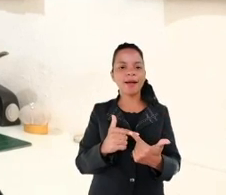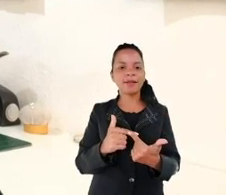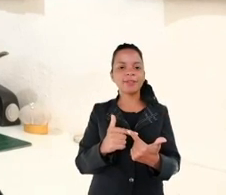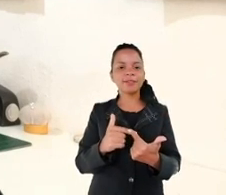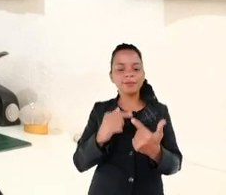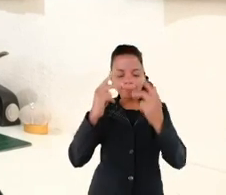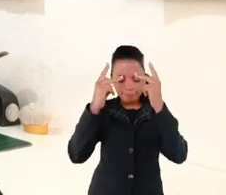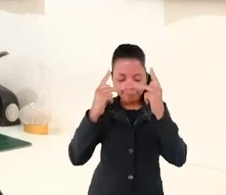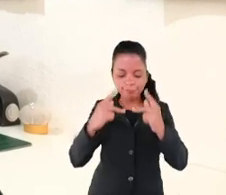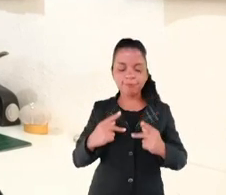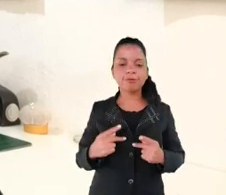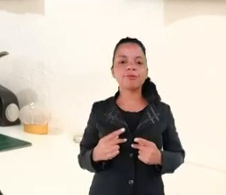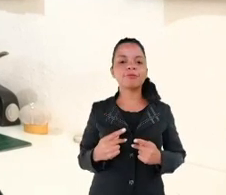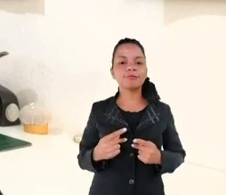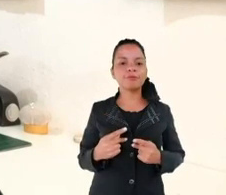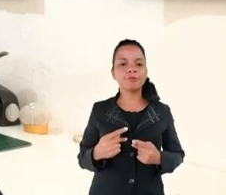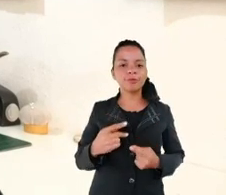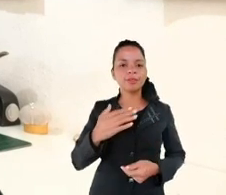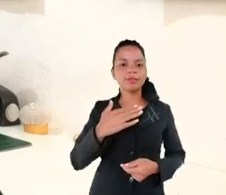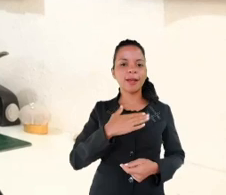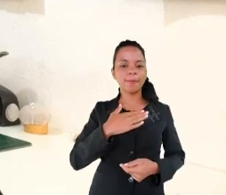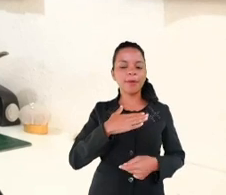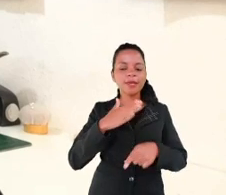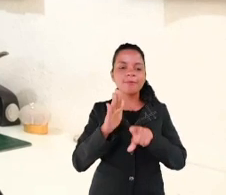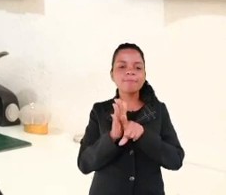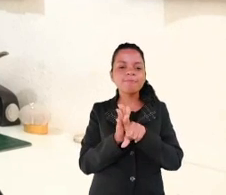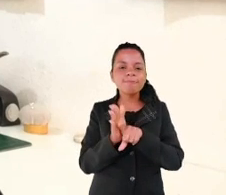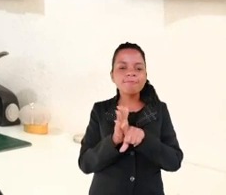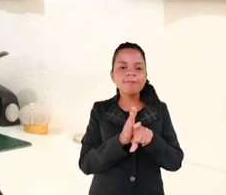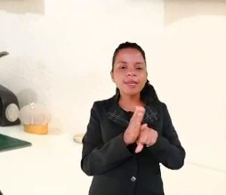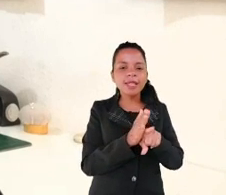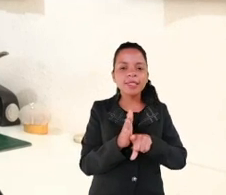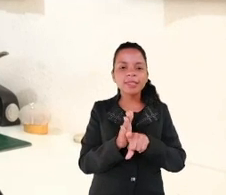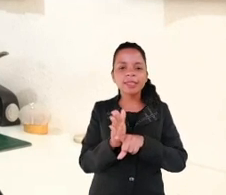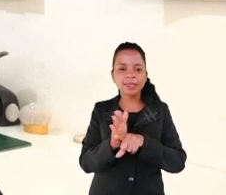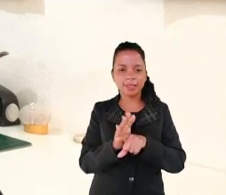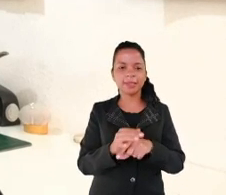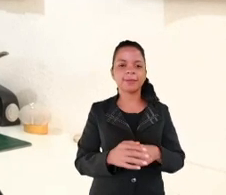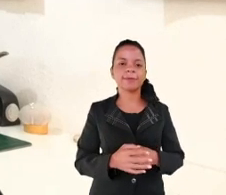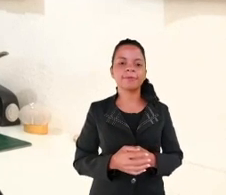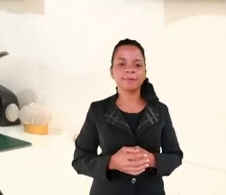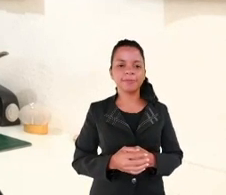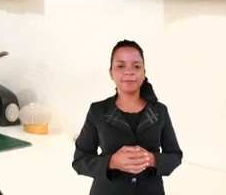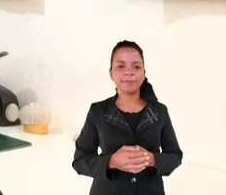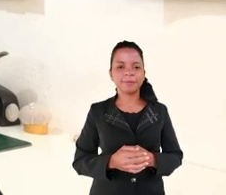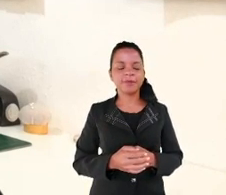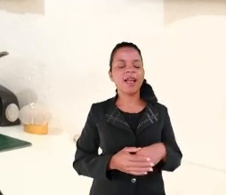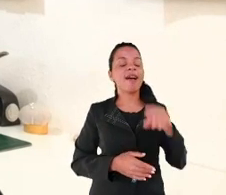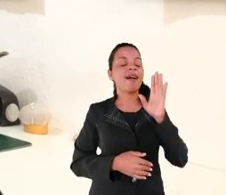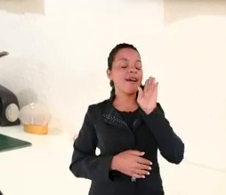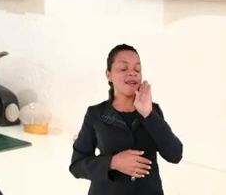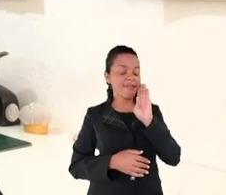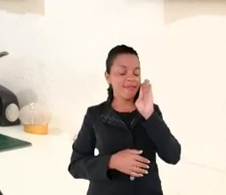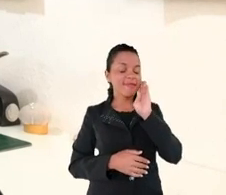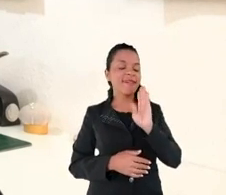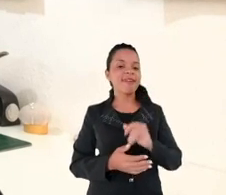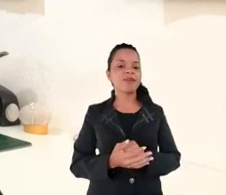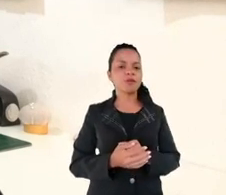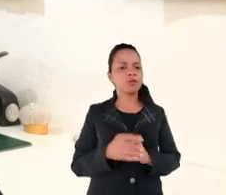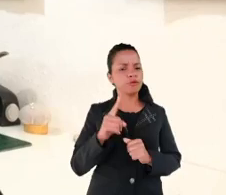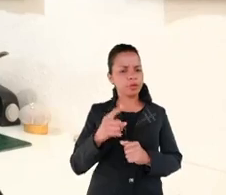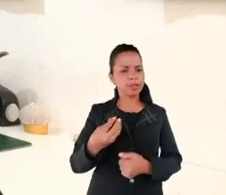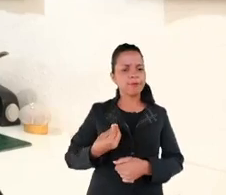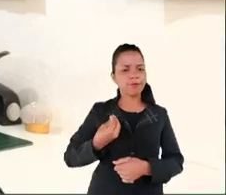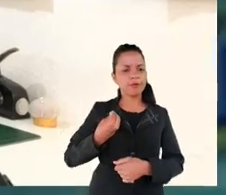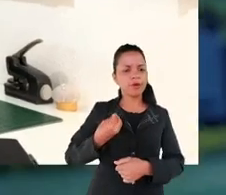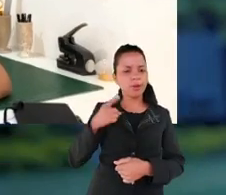e do que eu realmente estou pesquisando com essa exposição. Que legal. E você morou na Áustria, né? Acho até que eu devo